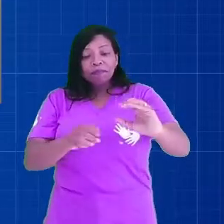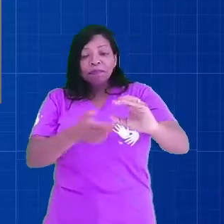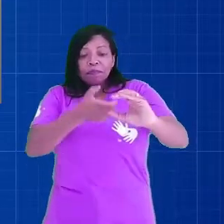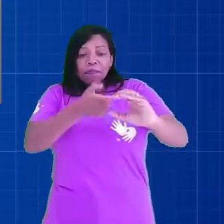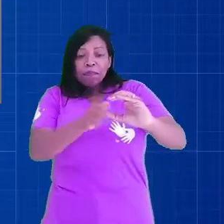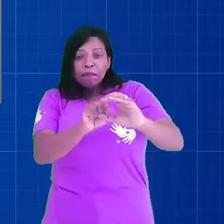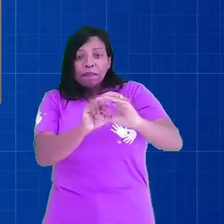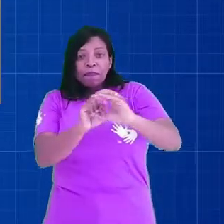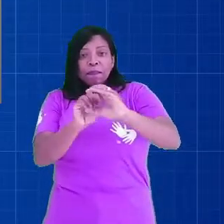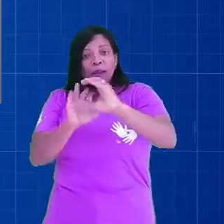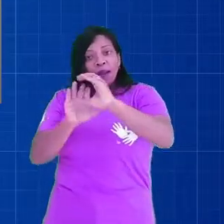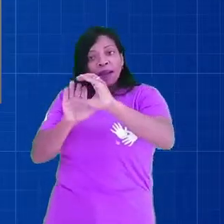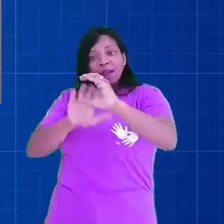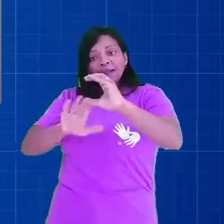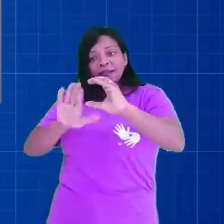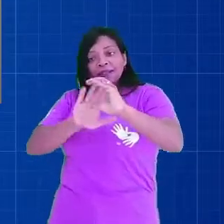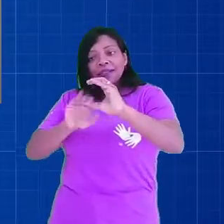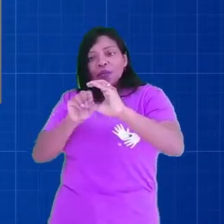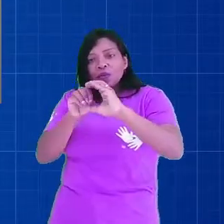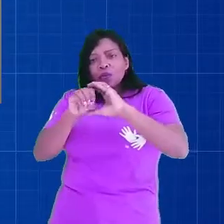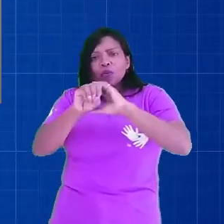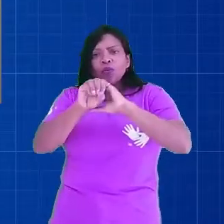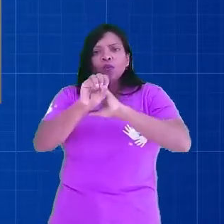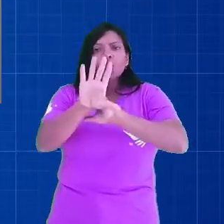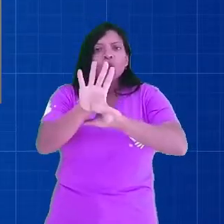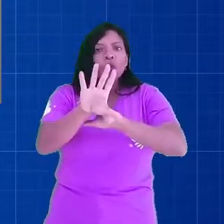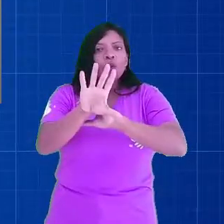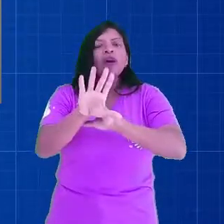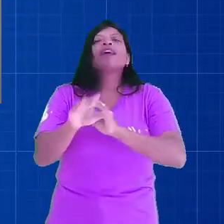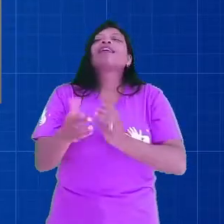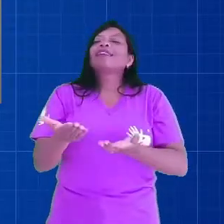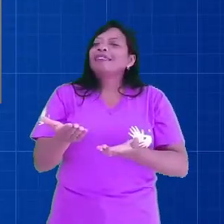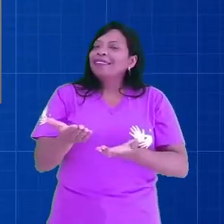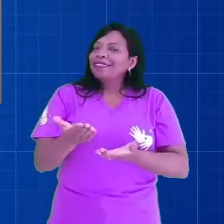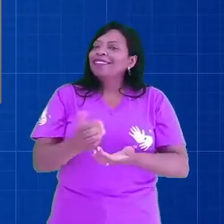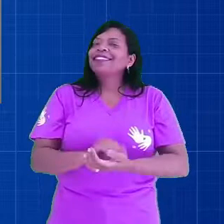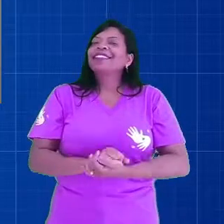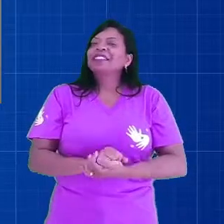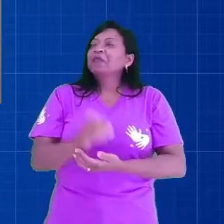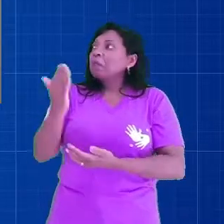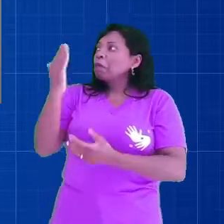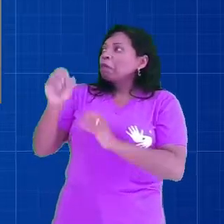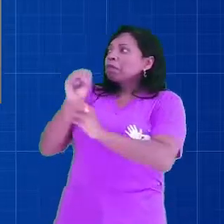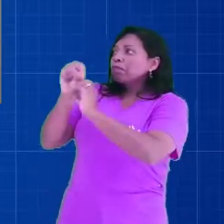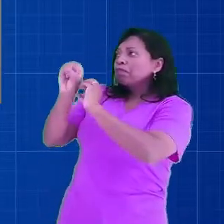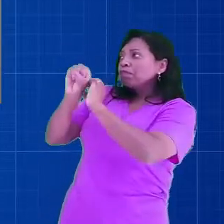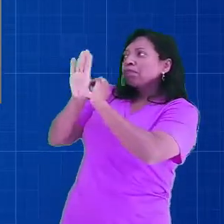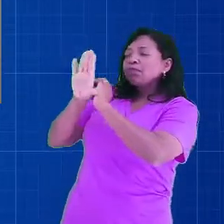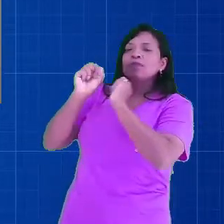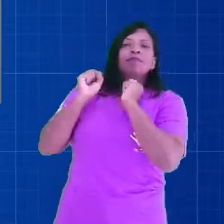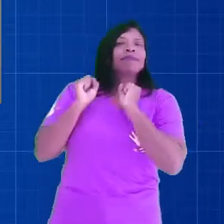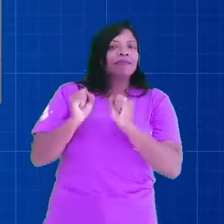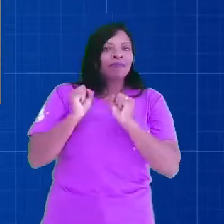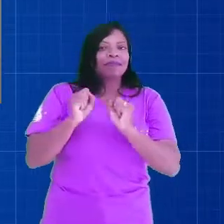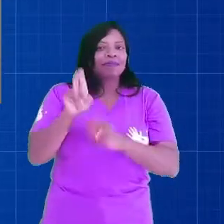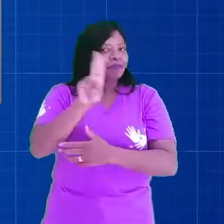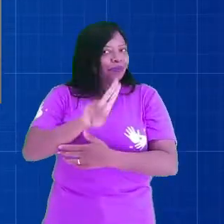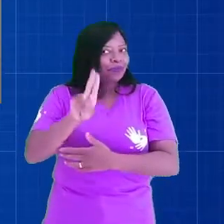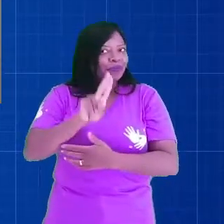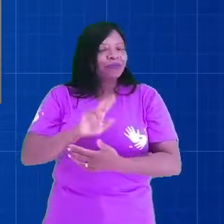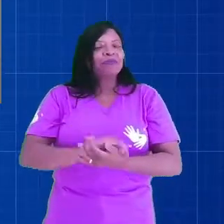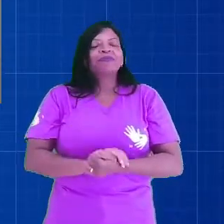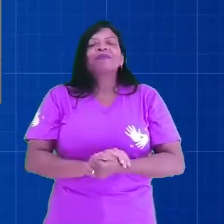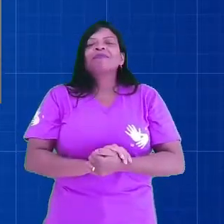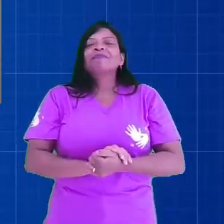colocar aqui e fazer a projeção da imagem na parede. E trabalhar o teatro de sombras desse jeito,